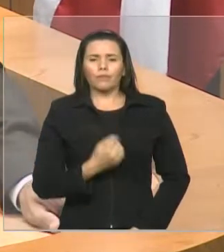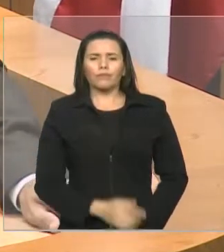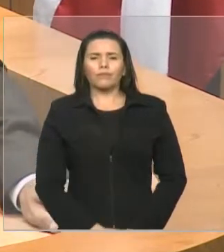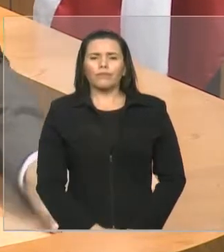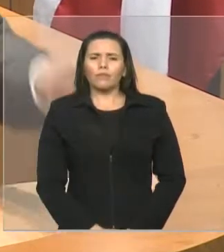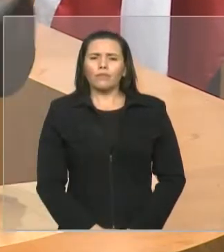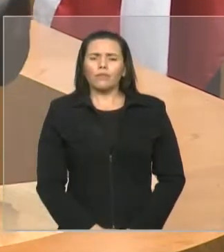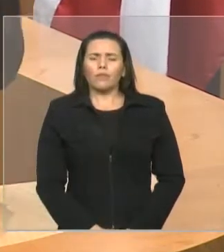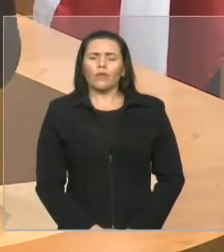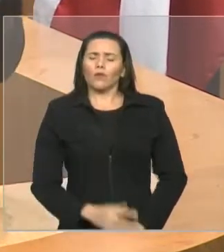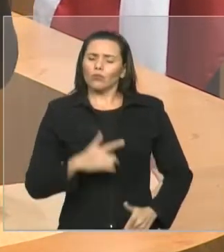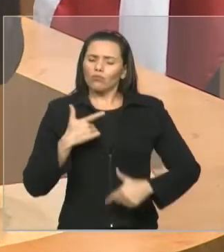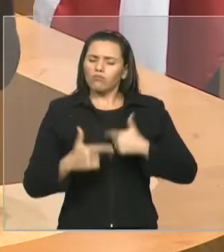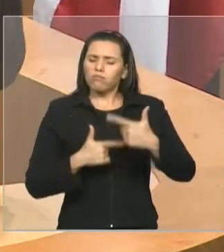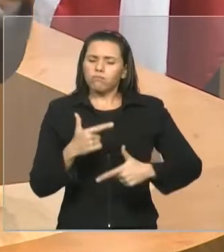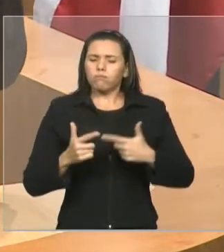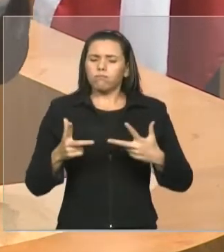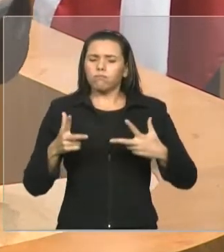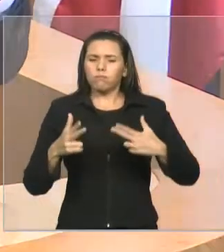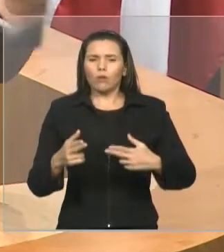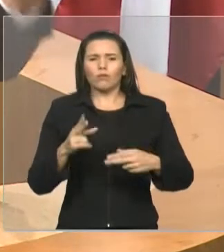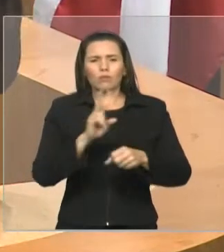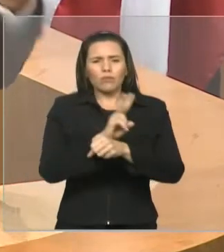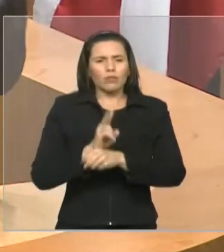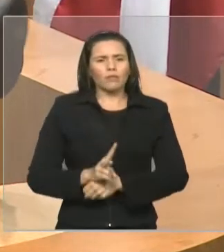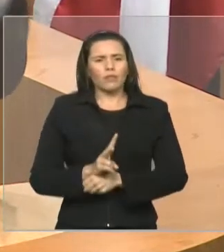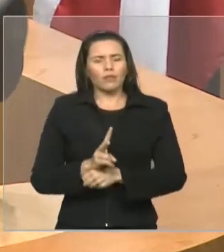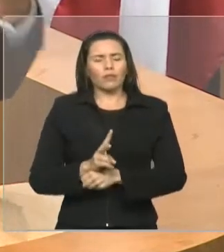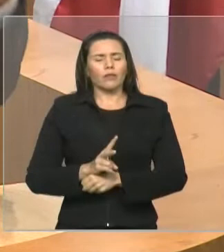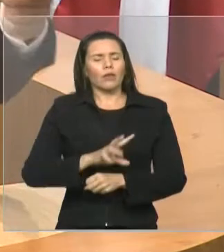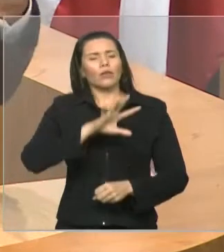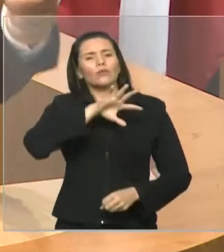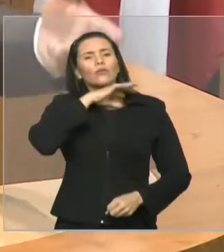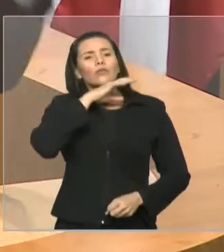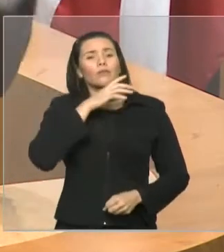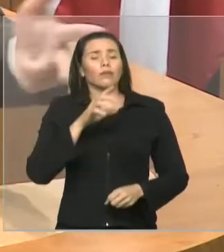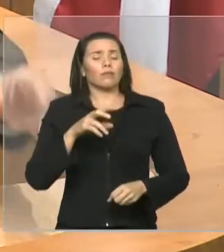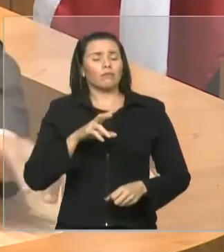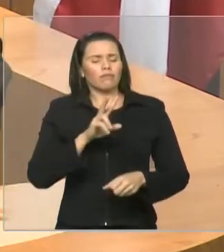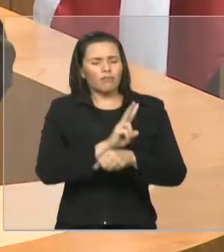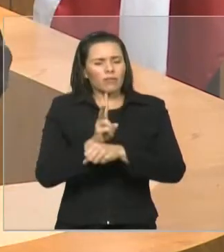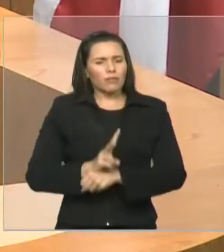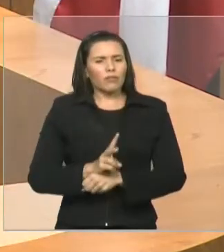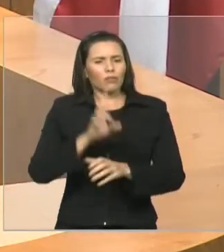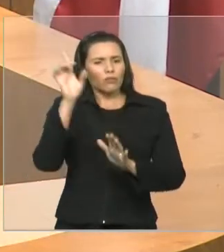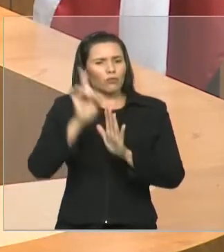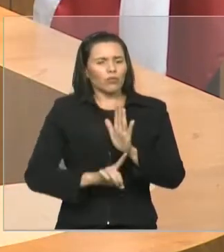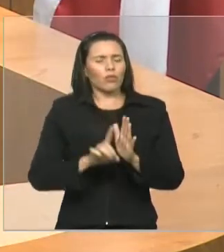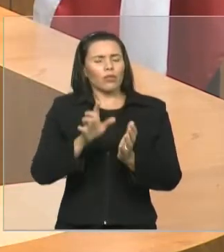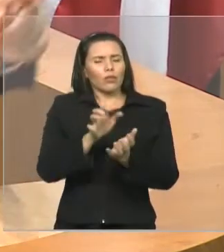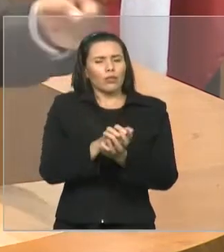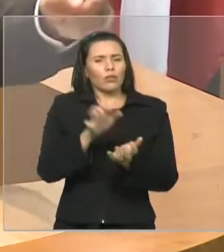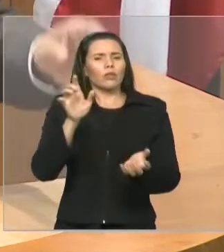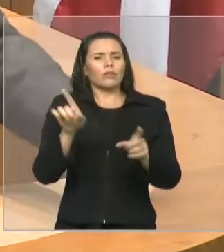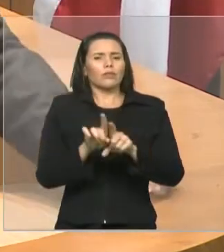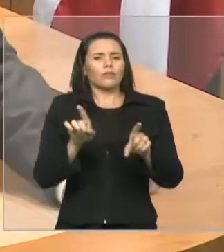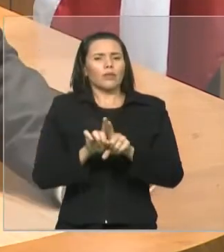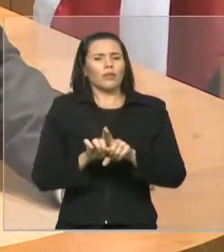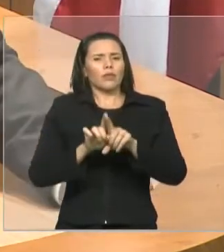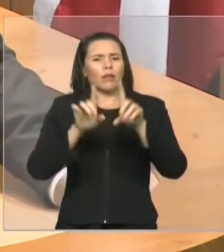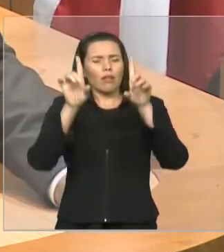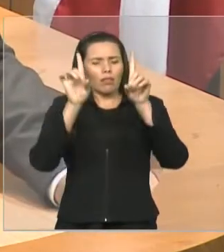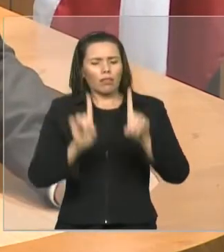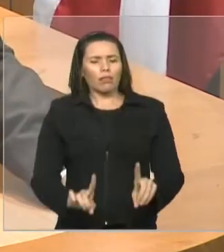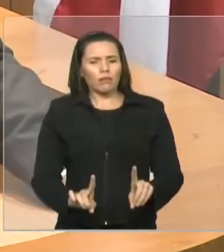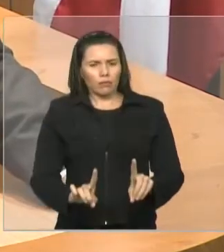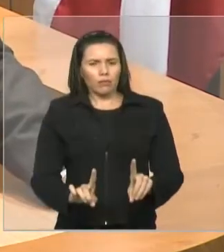mandato, em defesa dos animais, em defesa dos idosos, das pessoas com deficiência. Desde o início do nosso mandato,